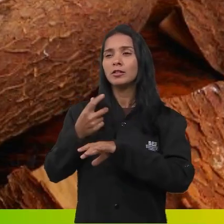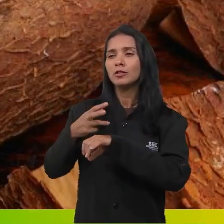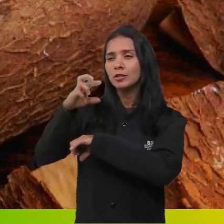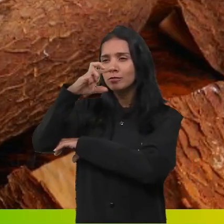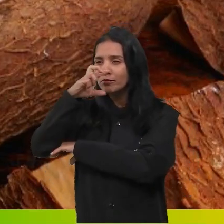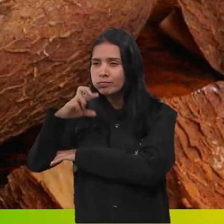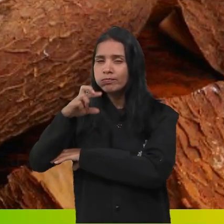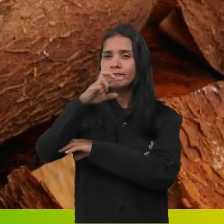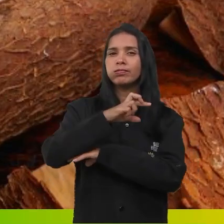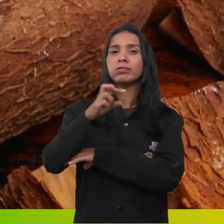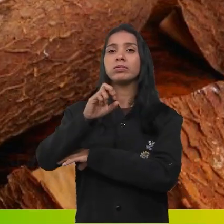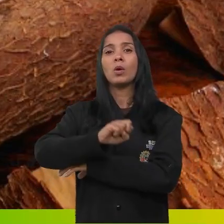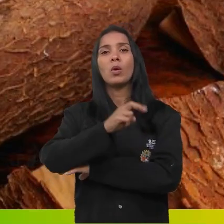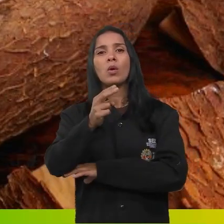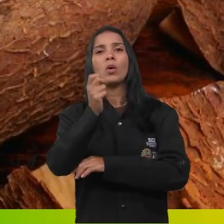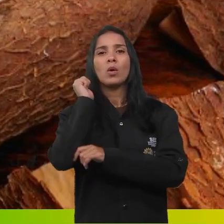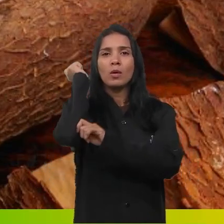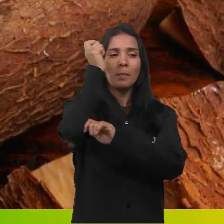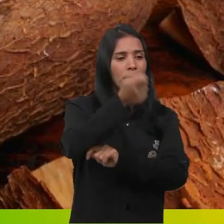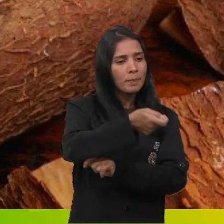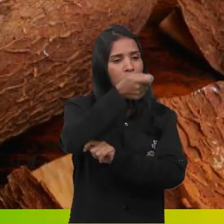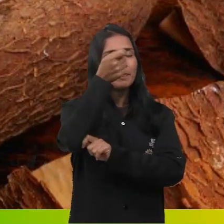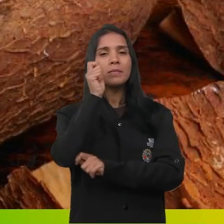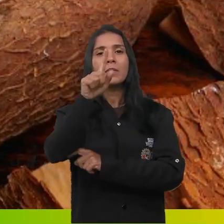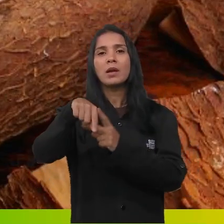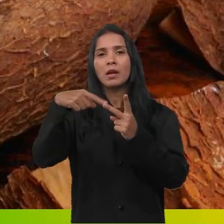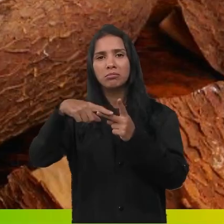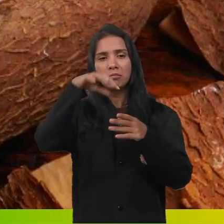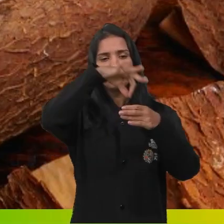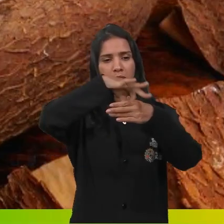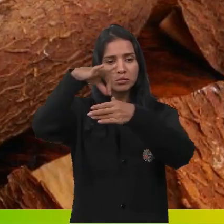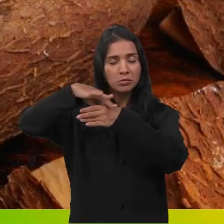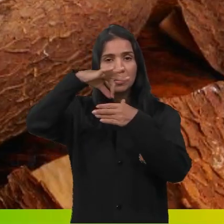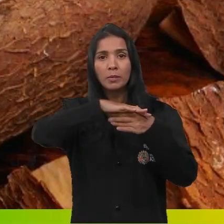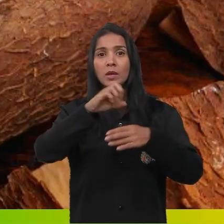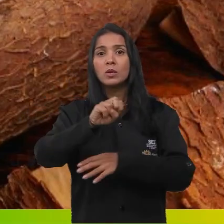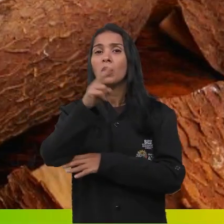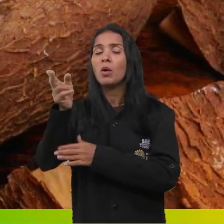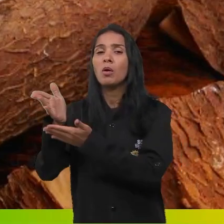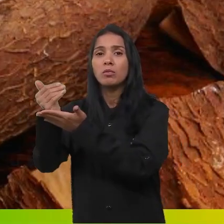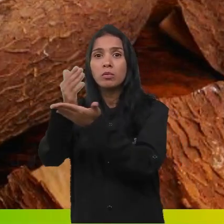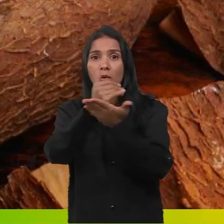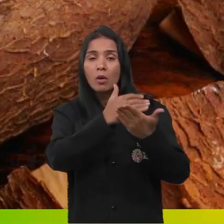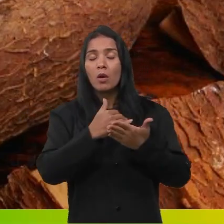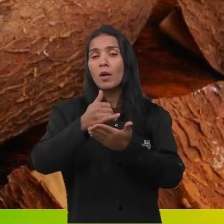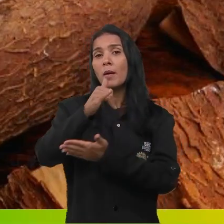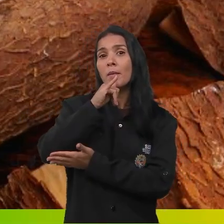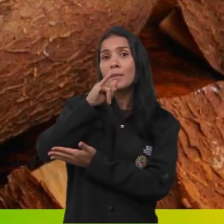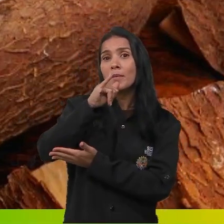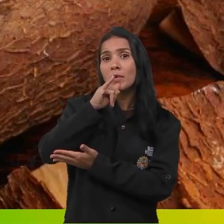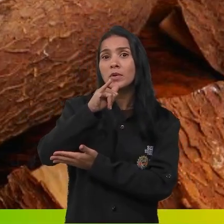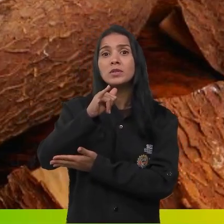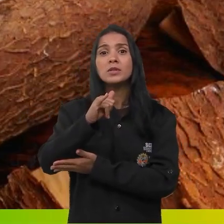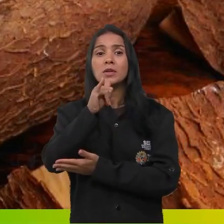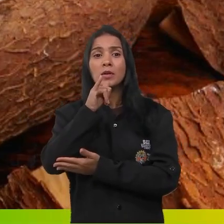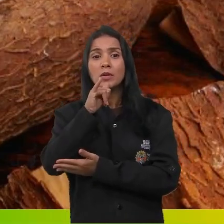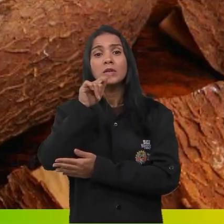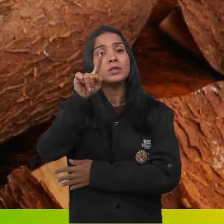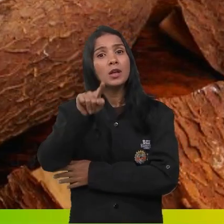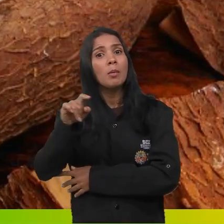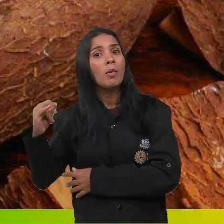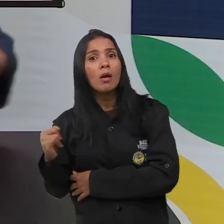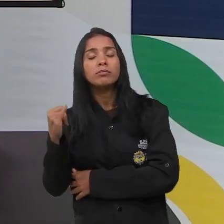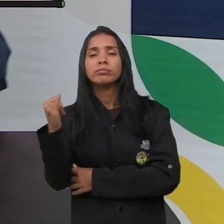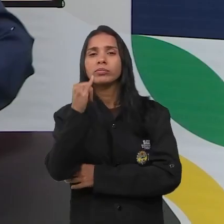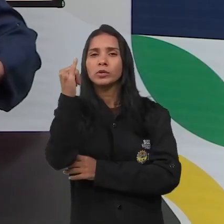pesca, a coleta ou até mesmo da agricultura. A gente vai pegar aqui um exemplo muito importante